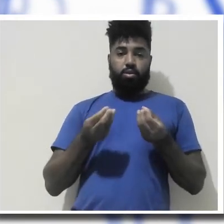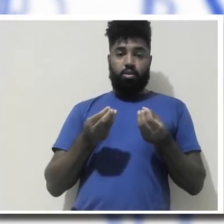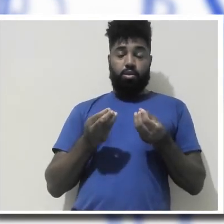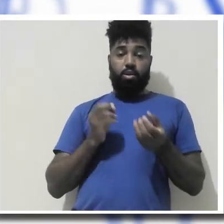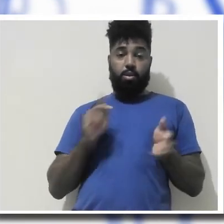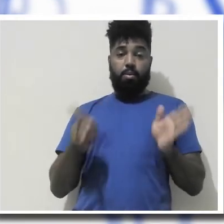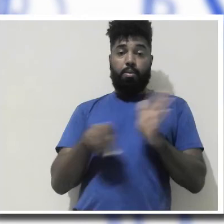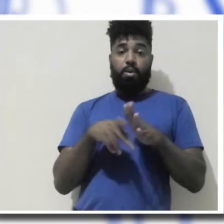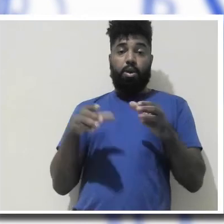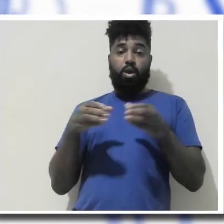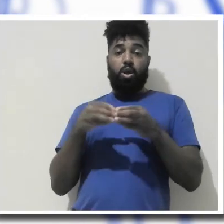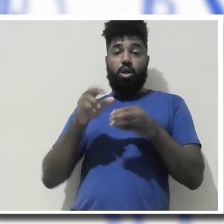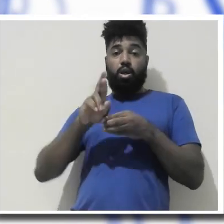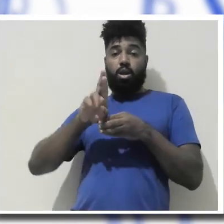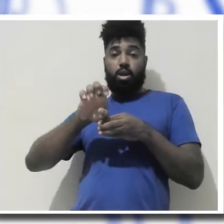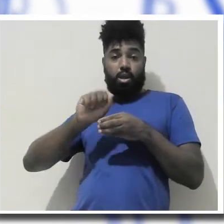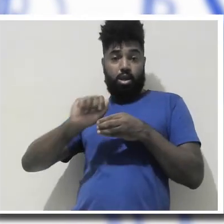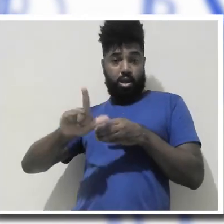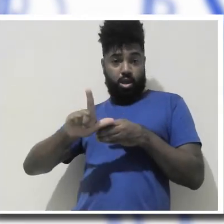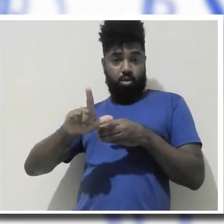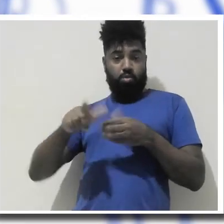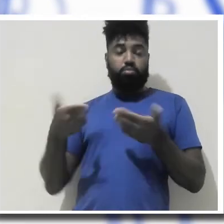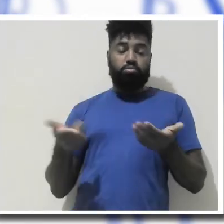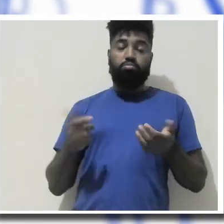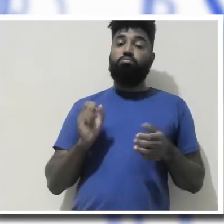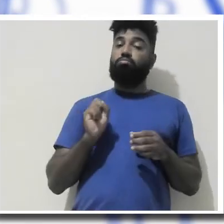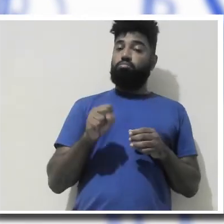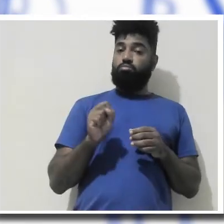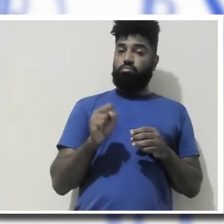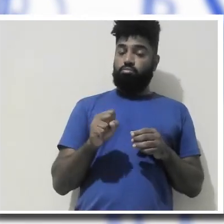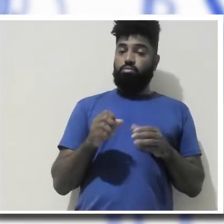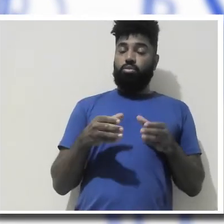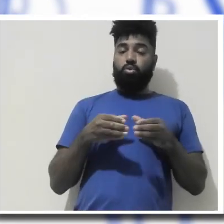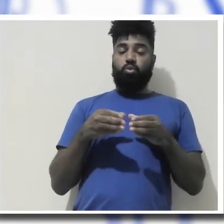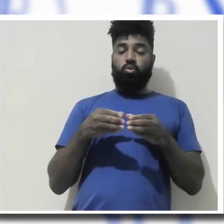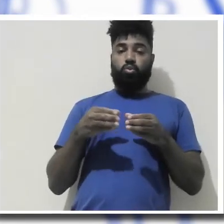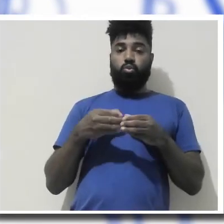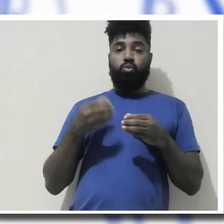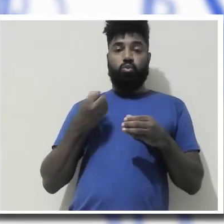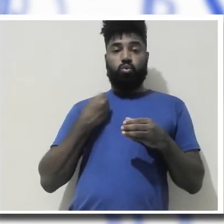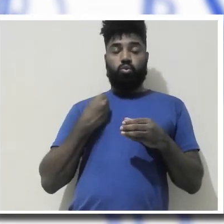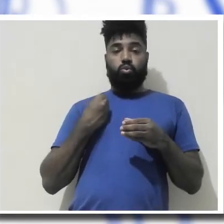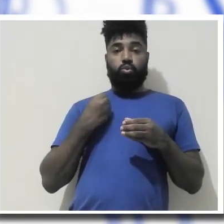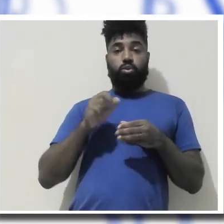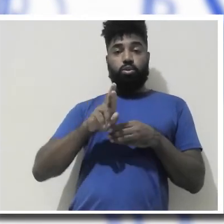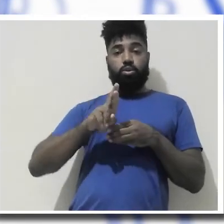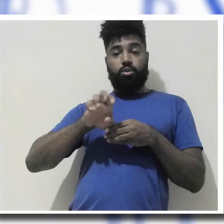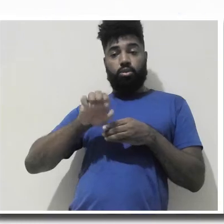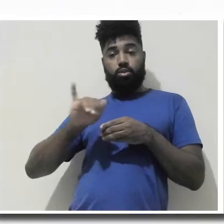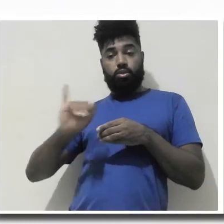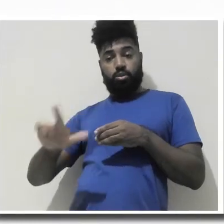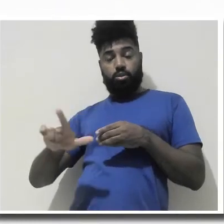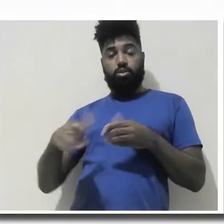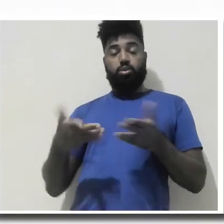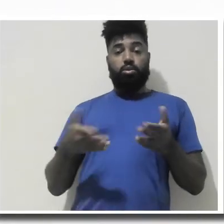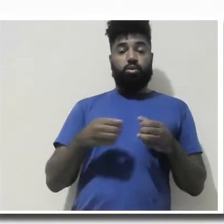é real? Sim. Posso dizer que todo número real é irracional?